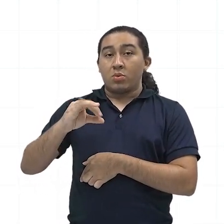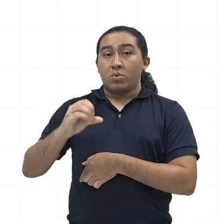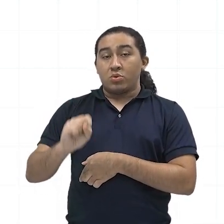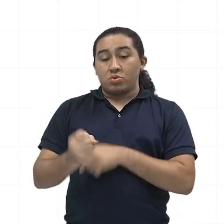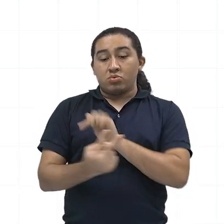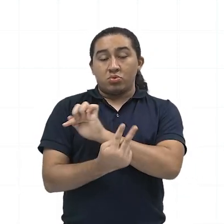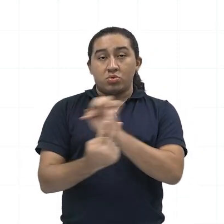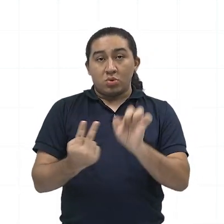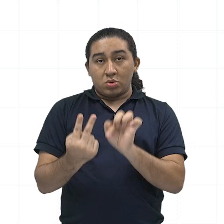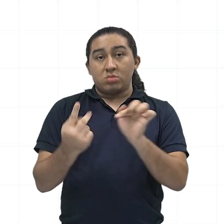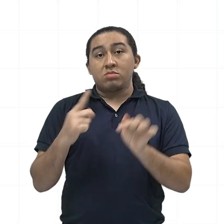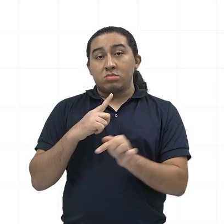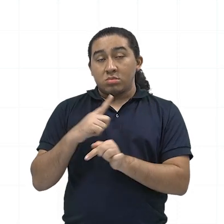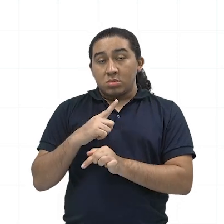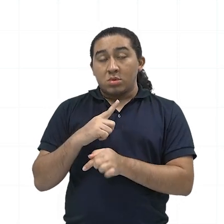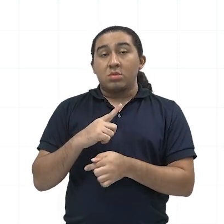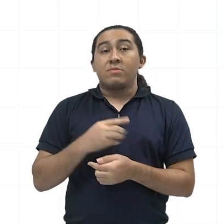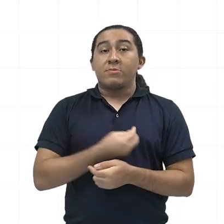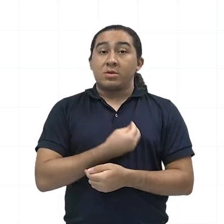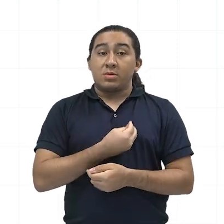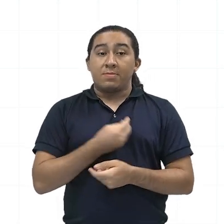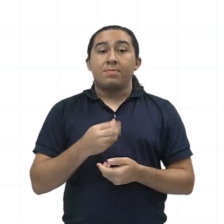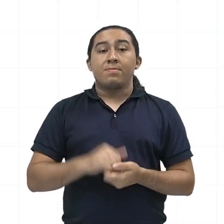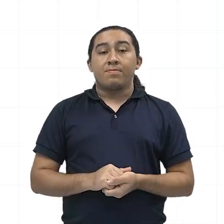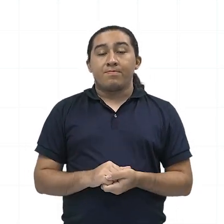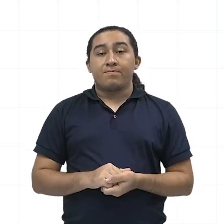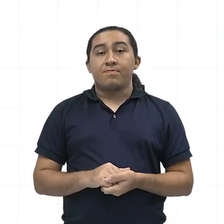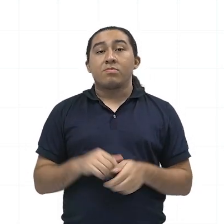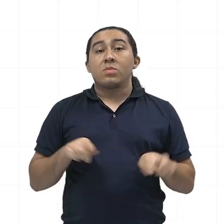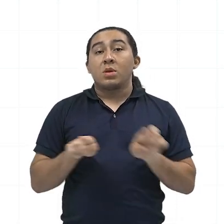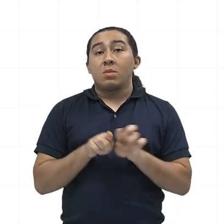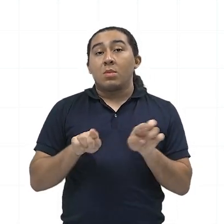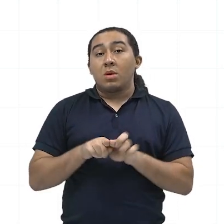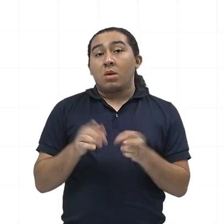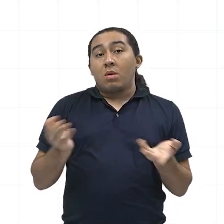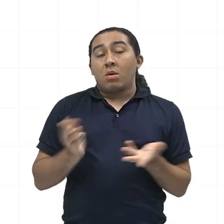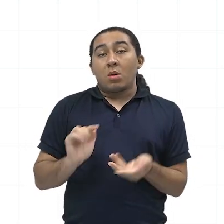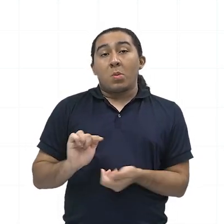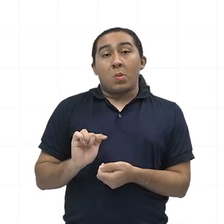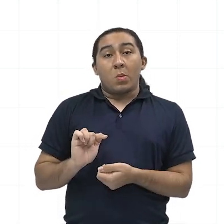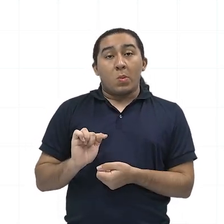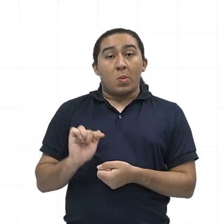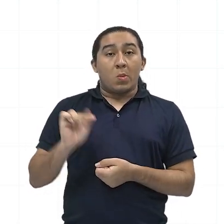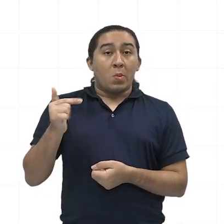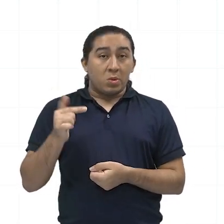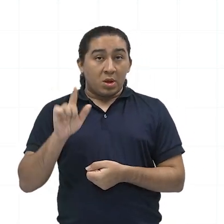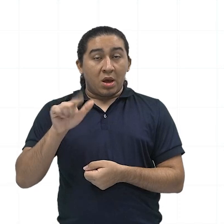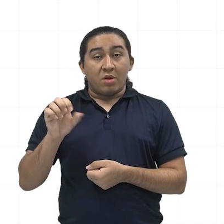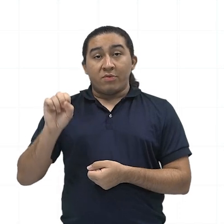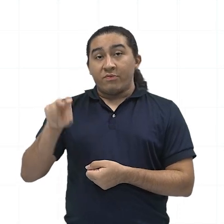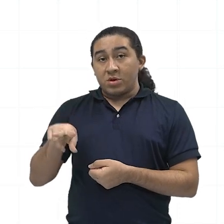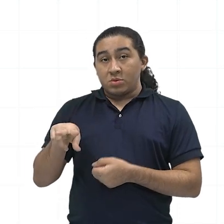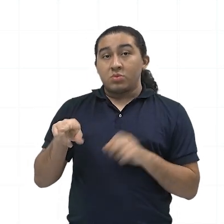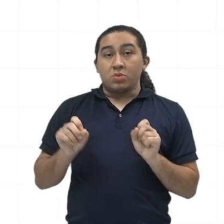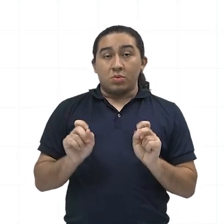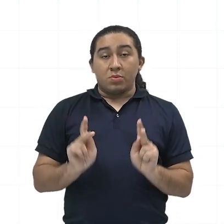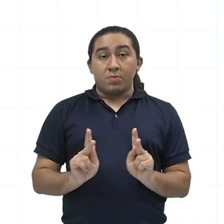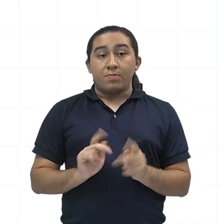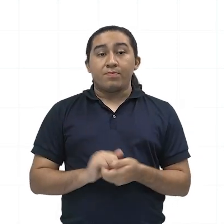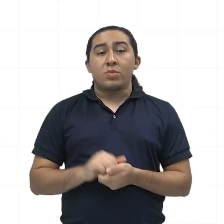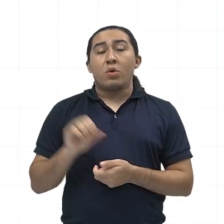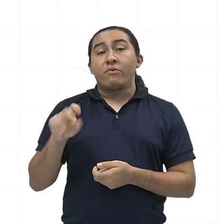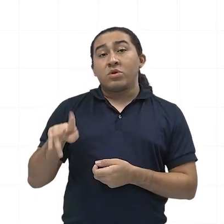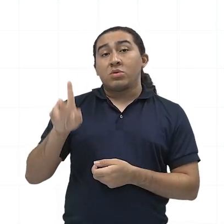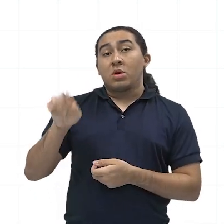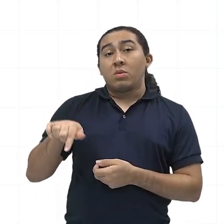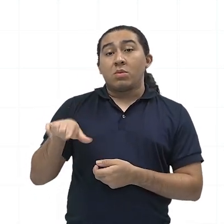são micro-organismos. E a gente vai falar agora de uma outra infecção que é causada por vírus, certo? E os